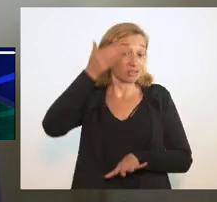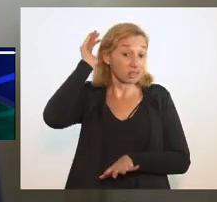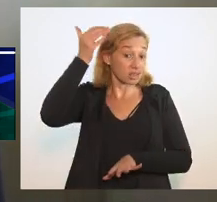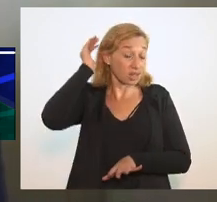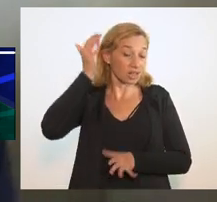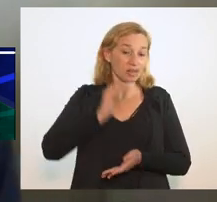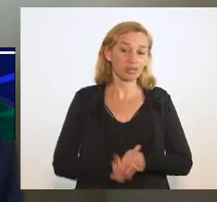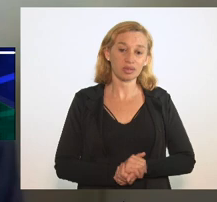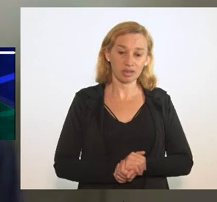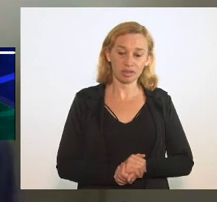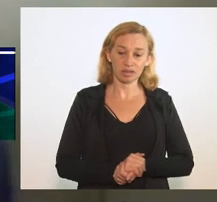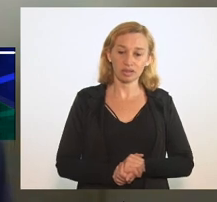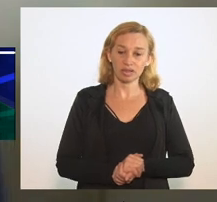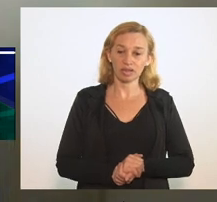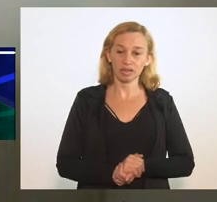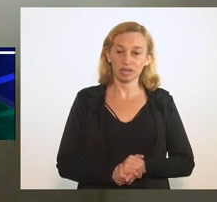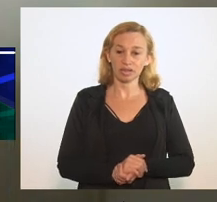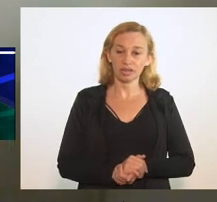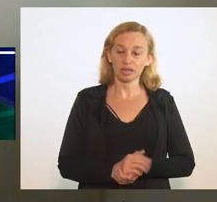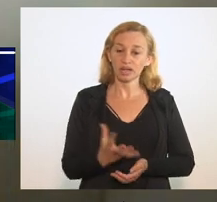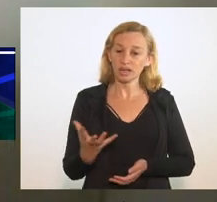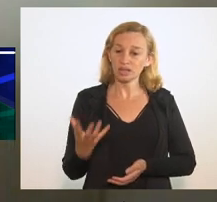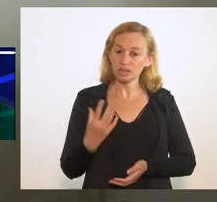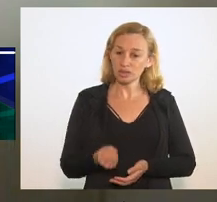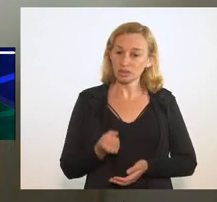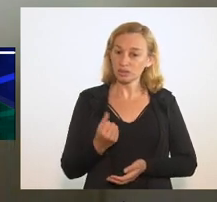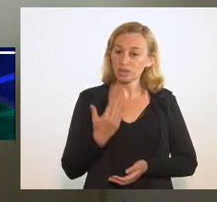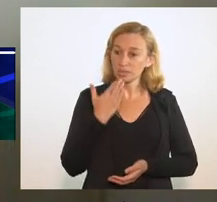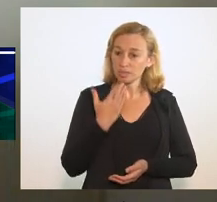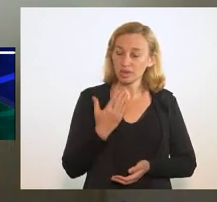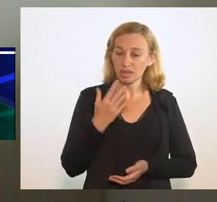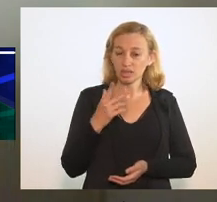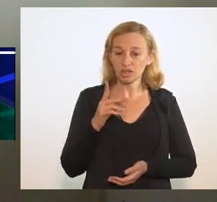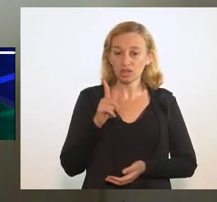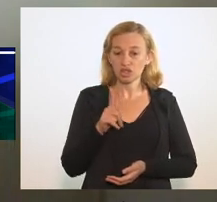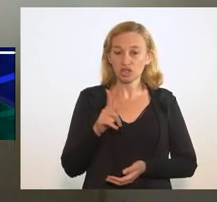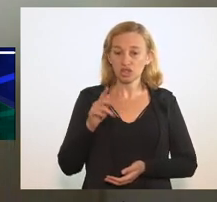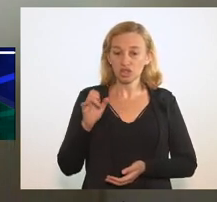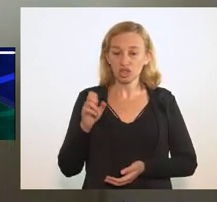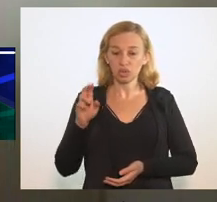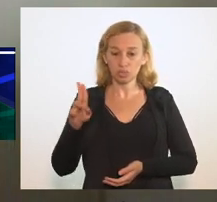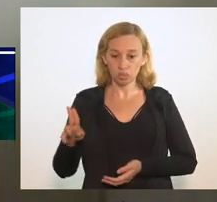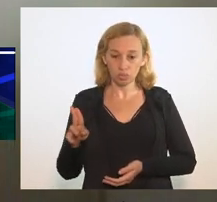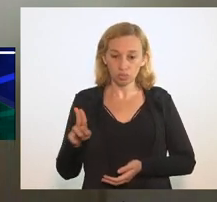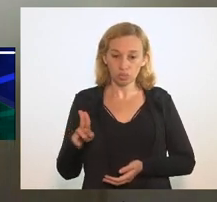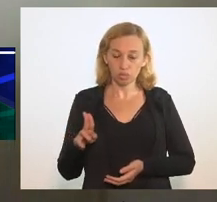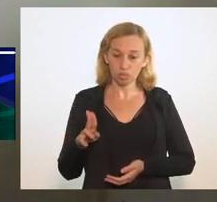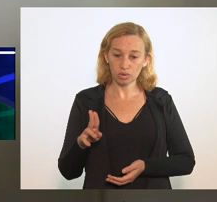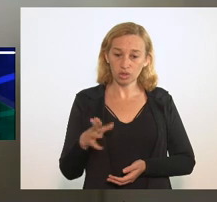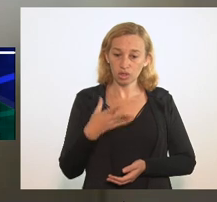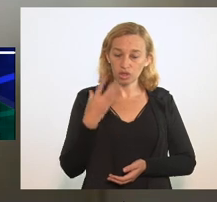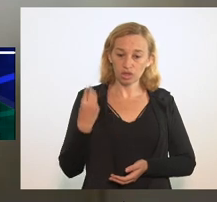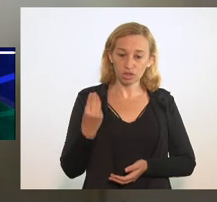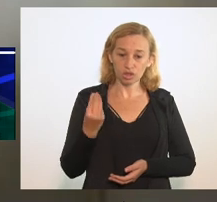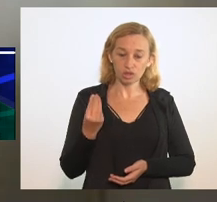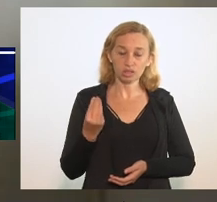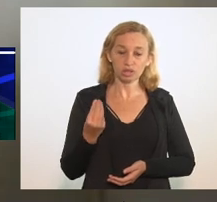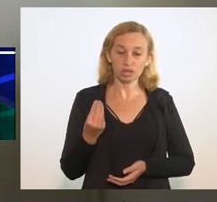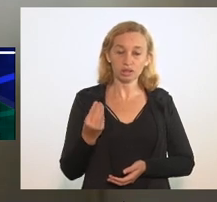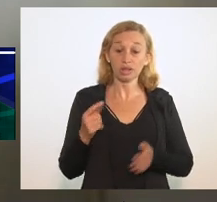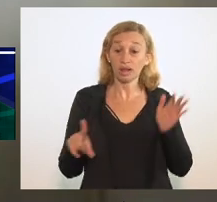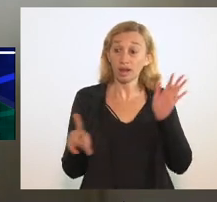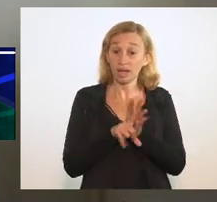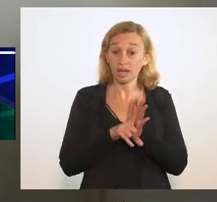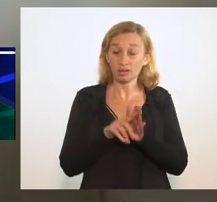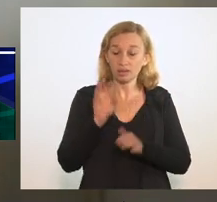deferiu, acolheu esse parecer da AGU, enterrando essa grande demanda do Estado do Rio de Janeiro.